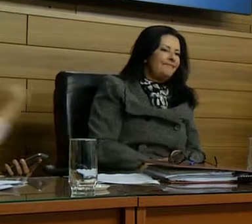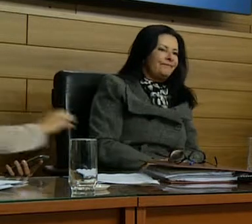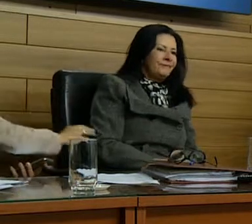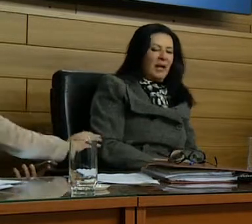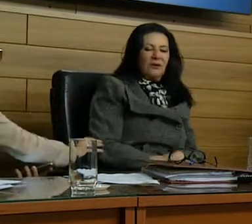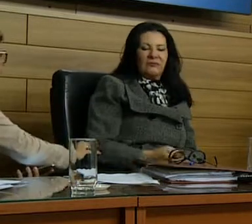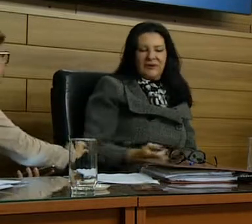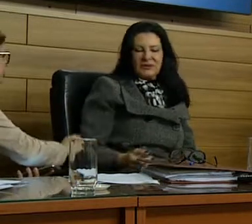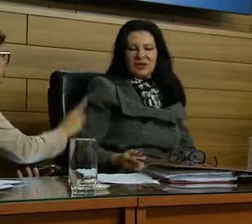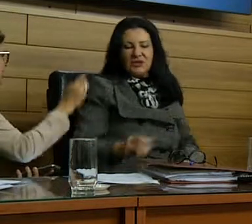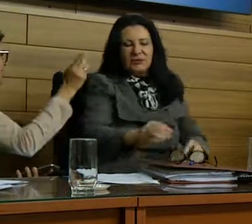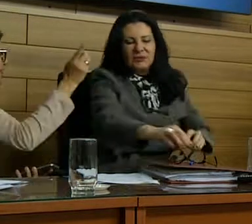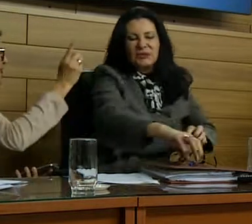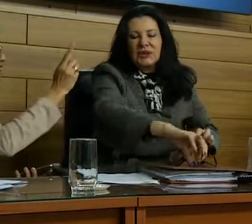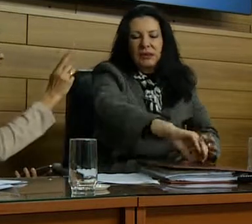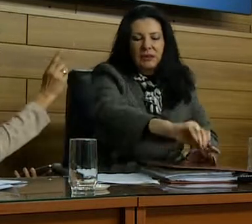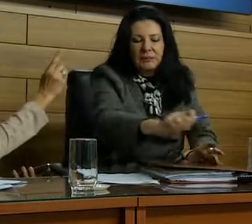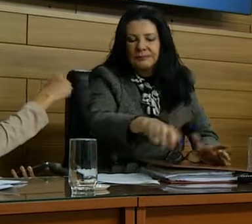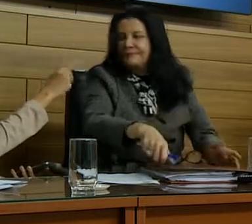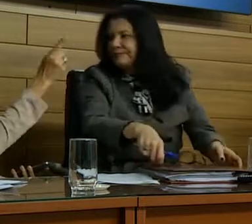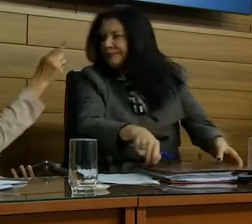Está encerrada essa sessão.